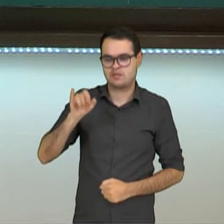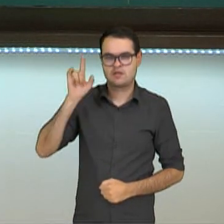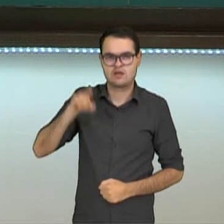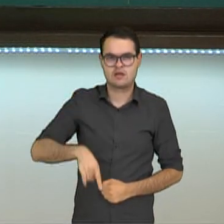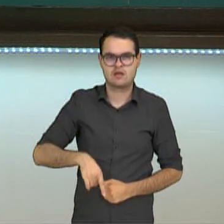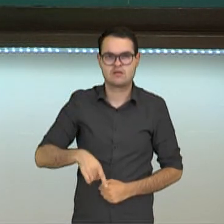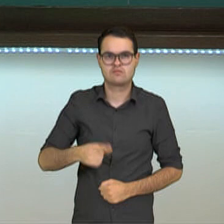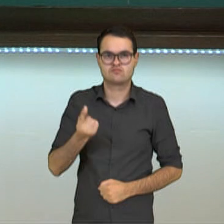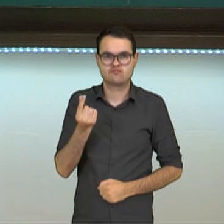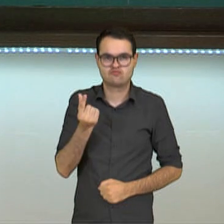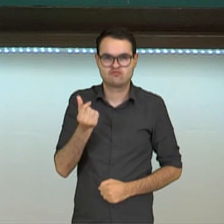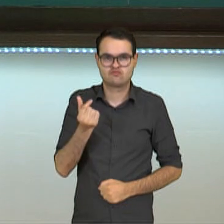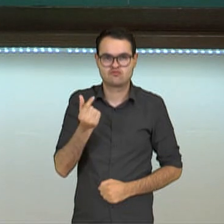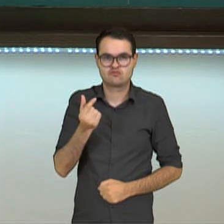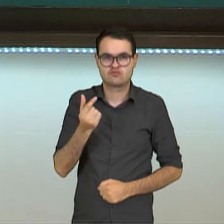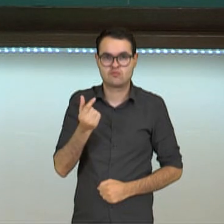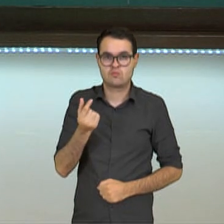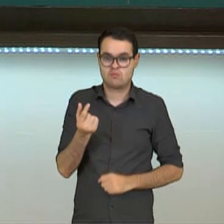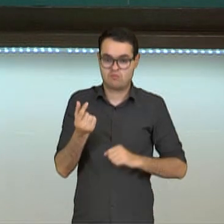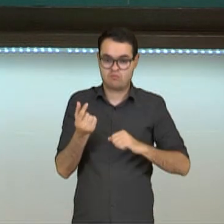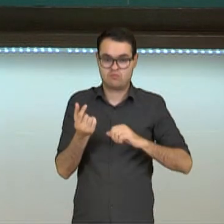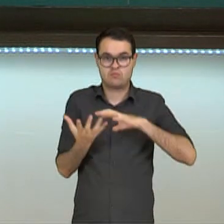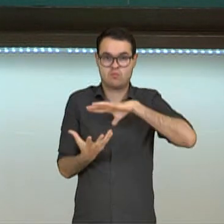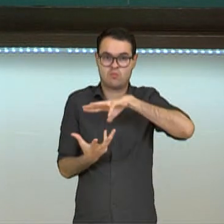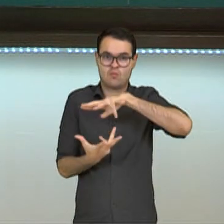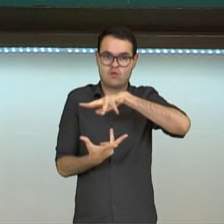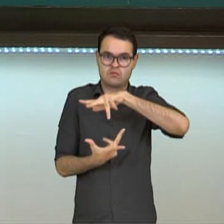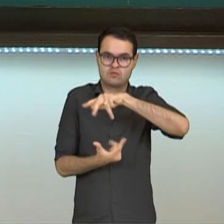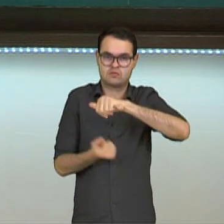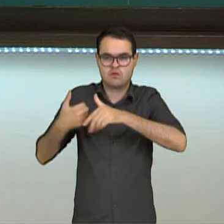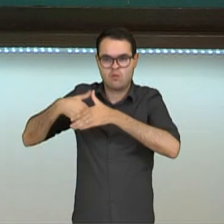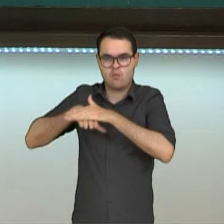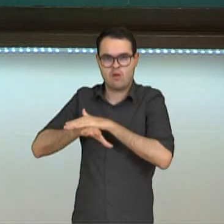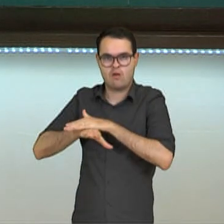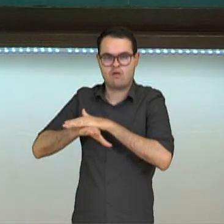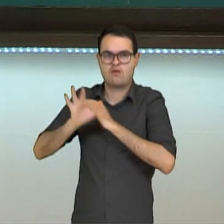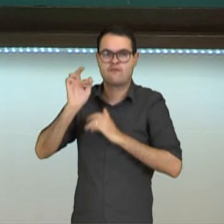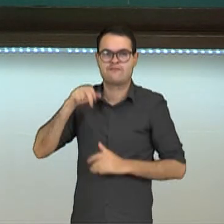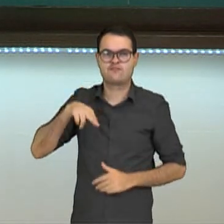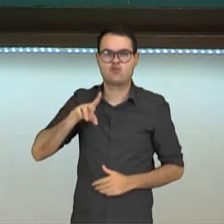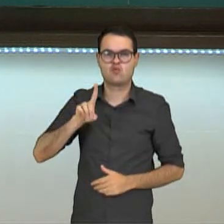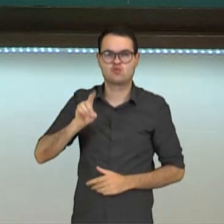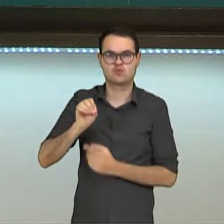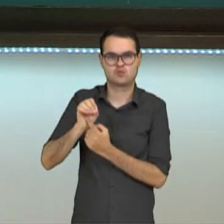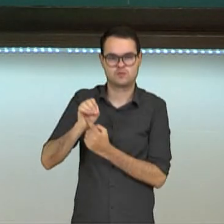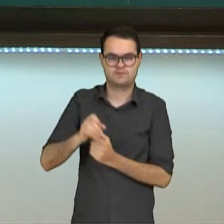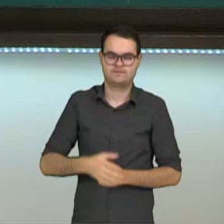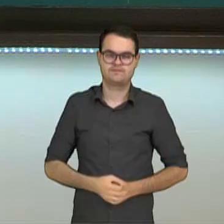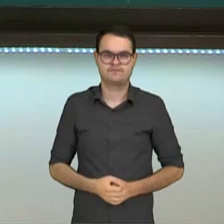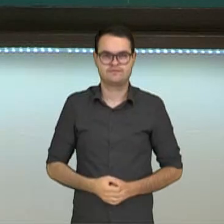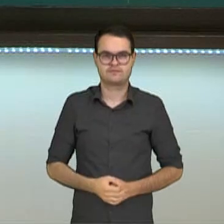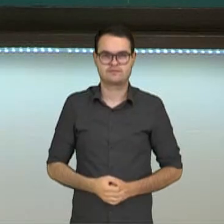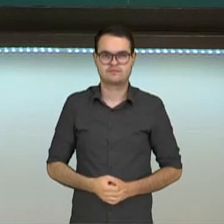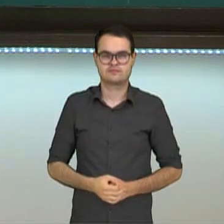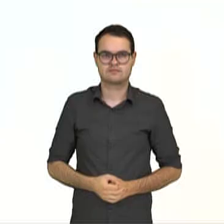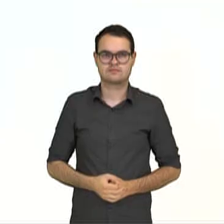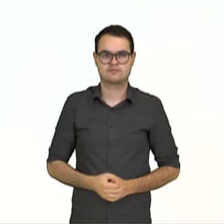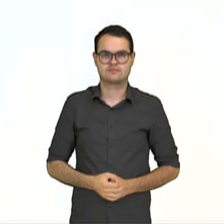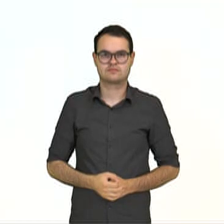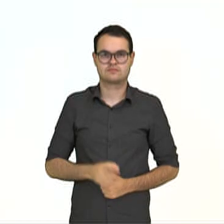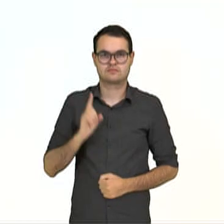Monetário Internacional, o nome já está dizendo, tá bom? Vamos dar uma esclarecida aqui.